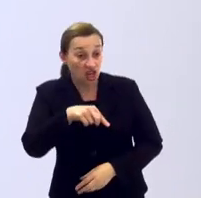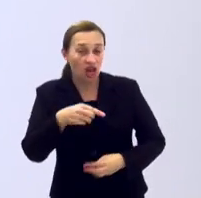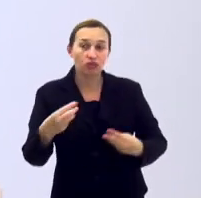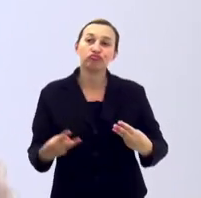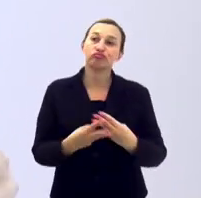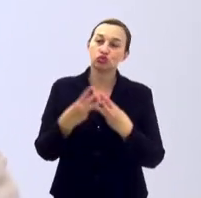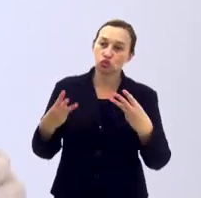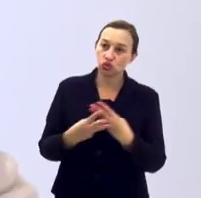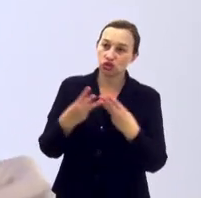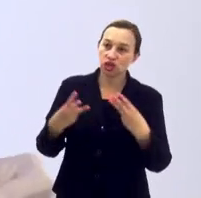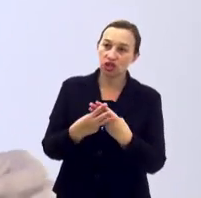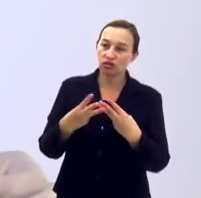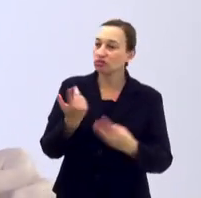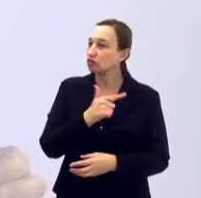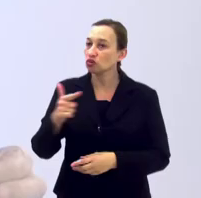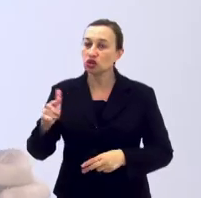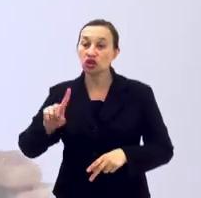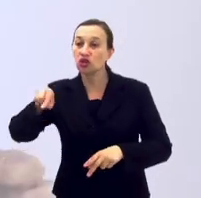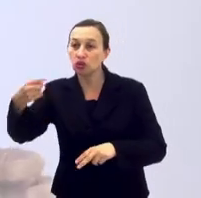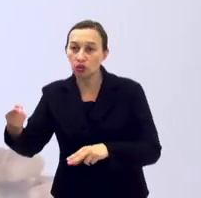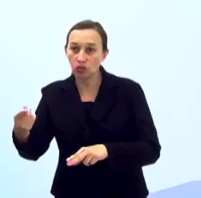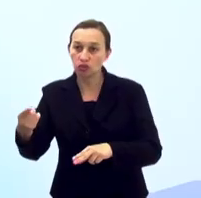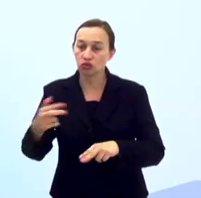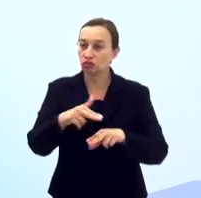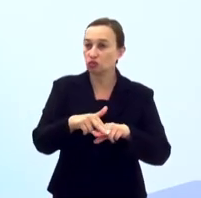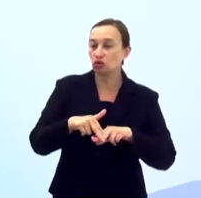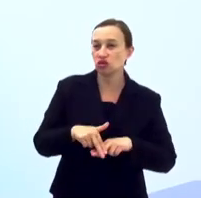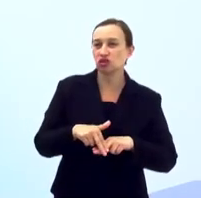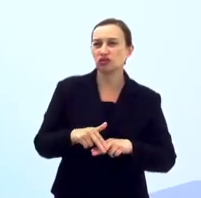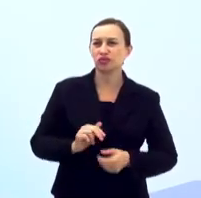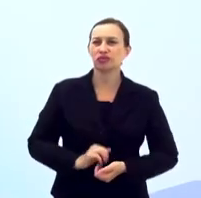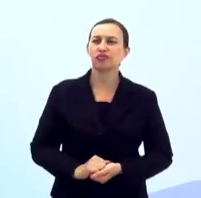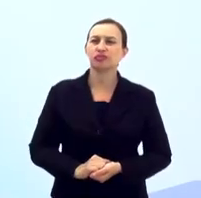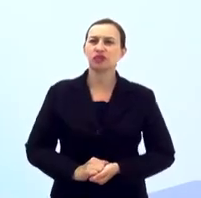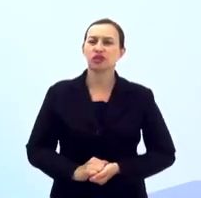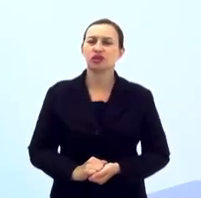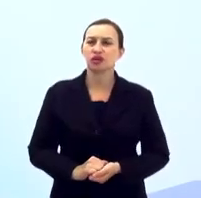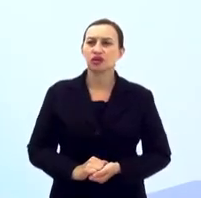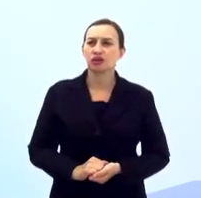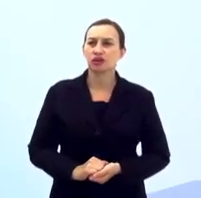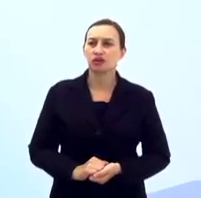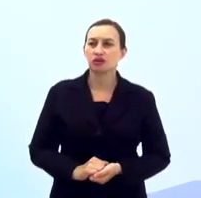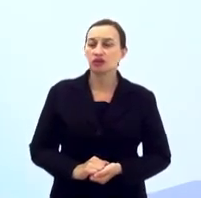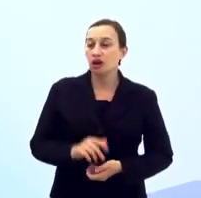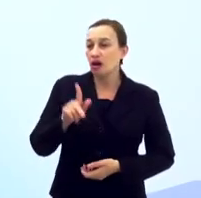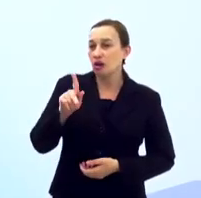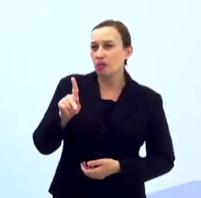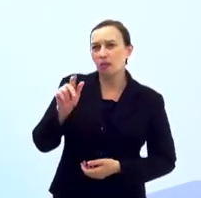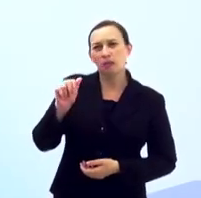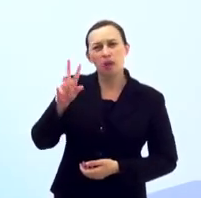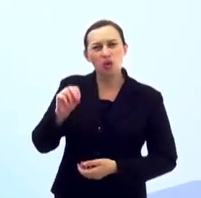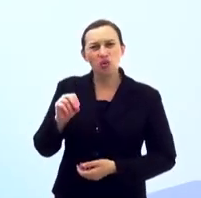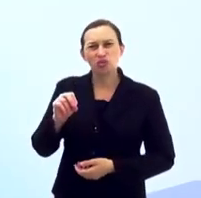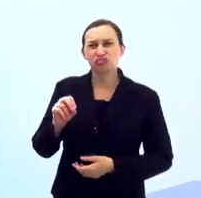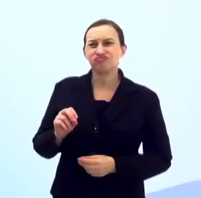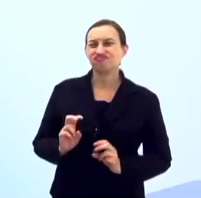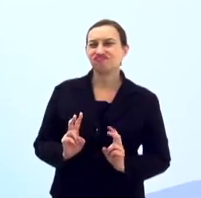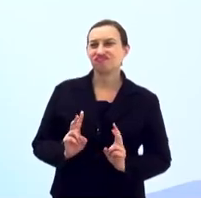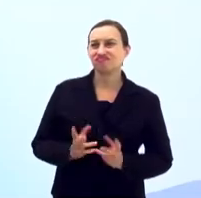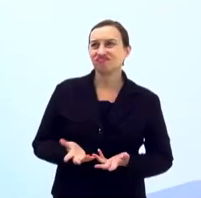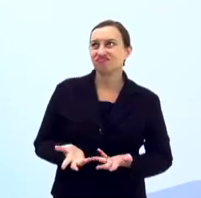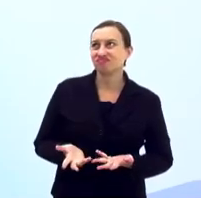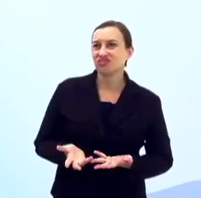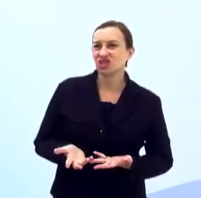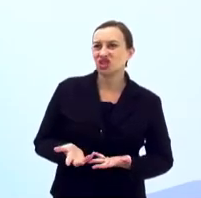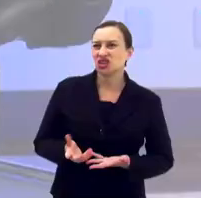identificados como judeus, não tinha outra solução. Quer dizer, Paulo, nessa